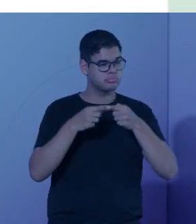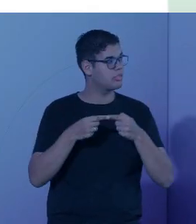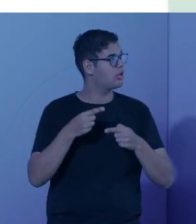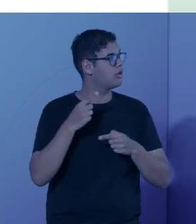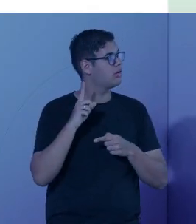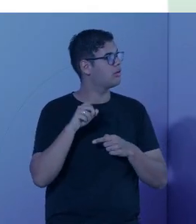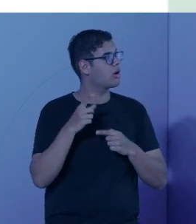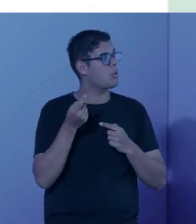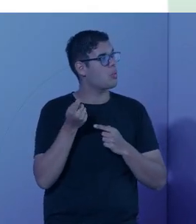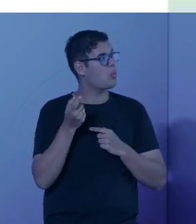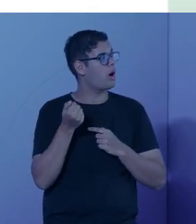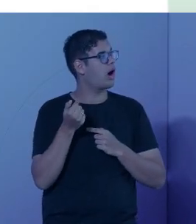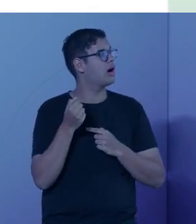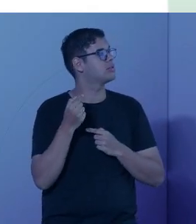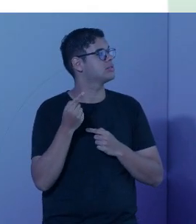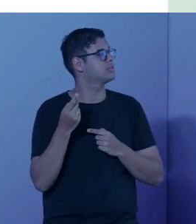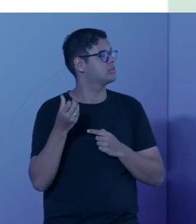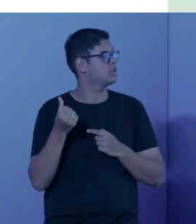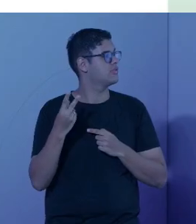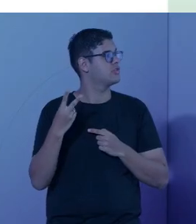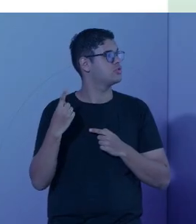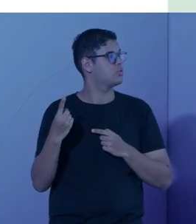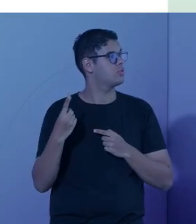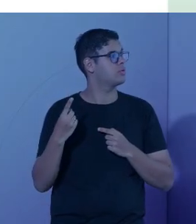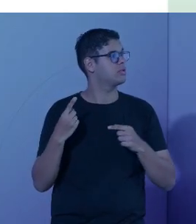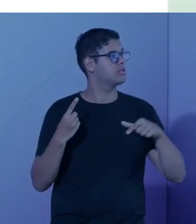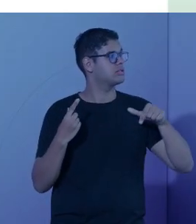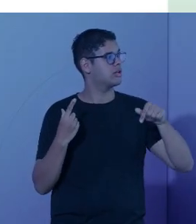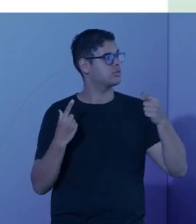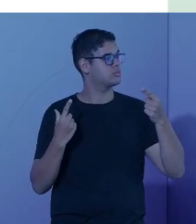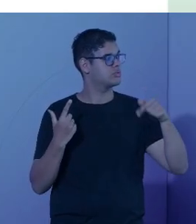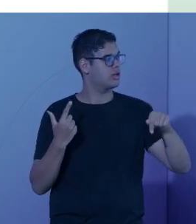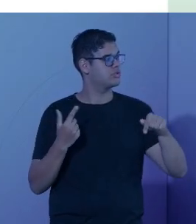doença prevalente e 717 para a doença rara.